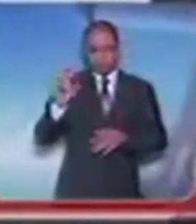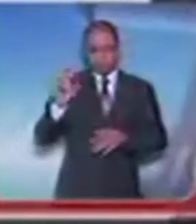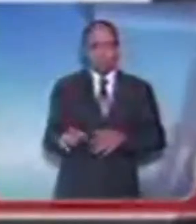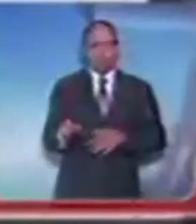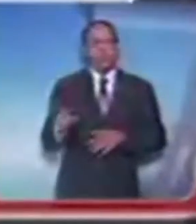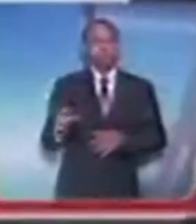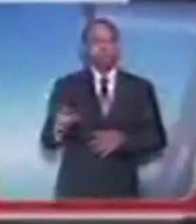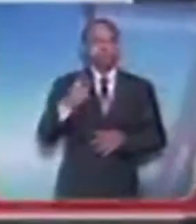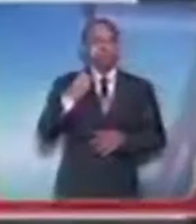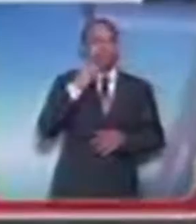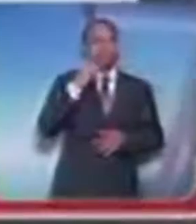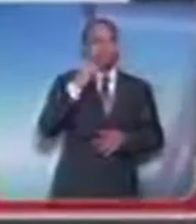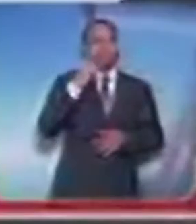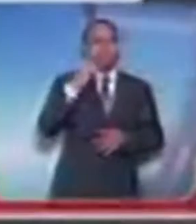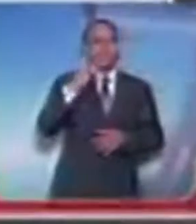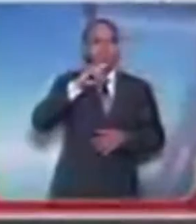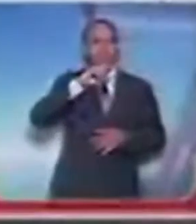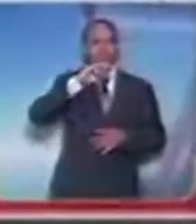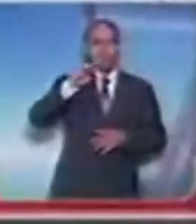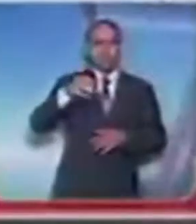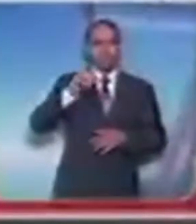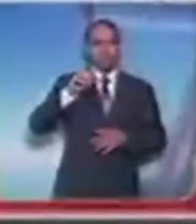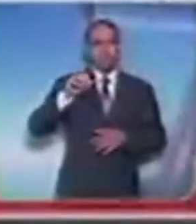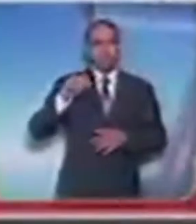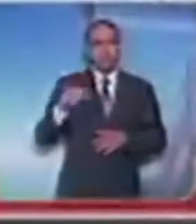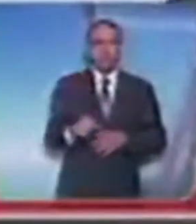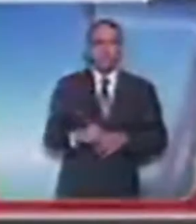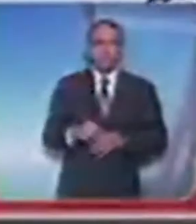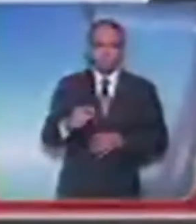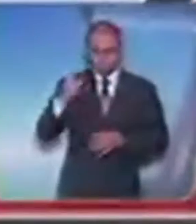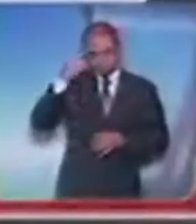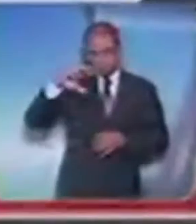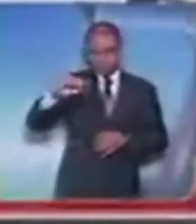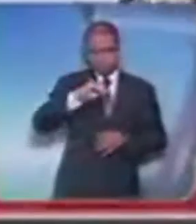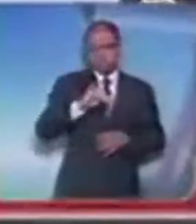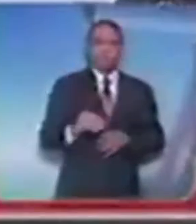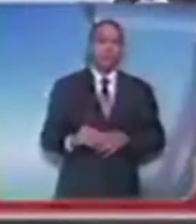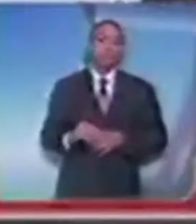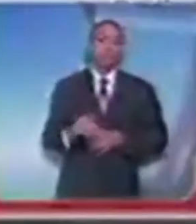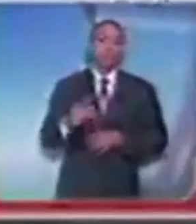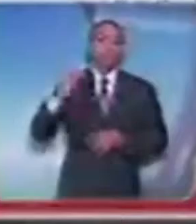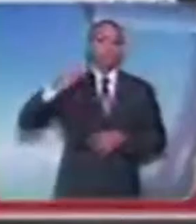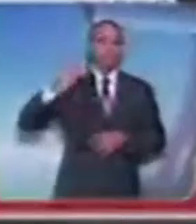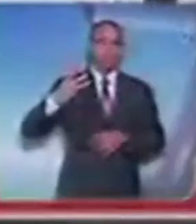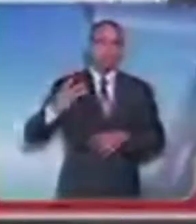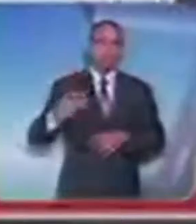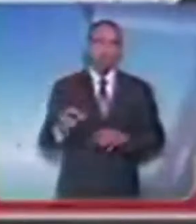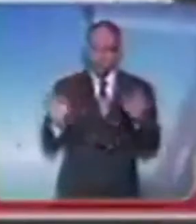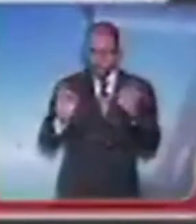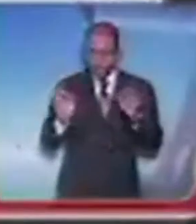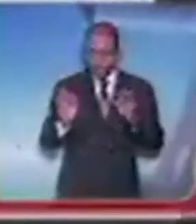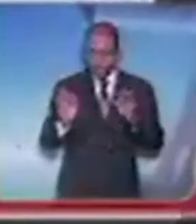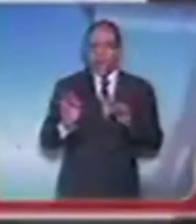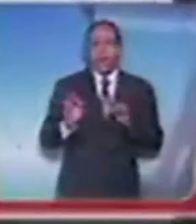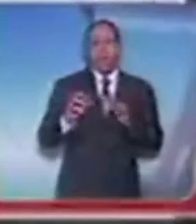quais 12 milhões são trabalhadores terceirizados. Na medida em que a terceirização não tiver mais nenhum tipo de